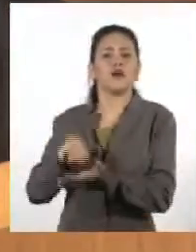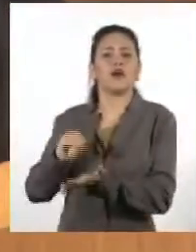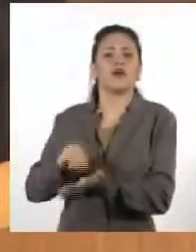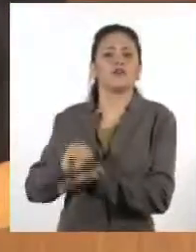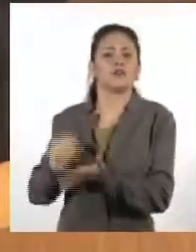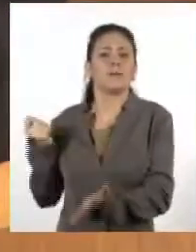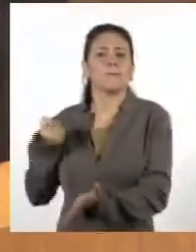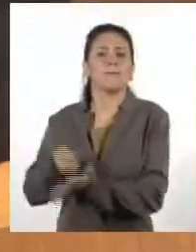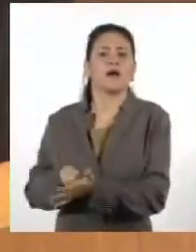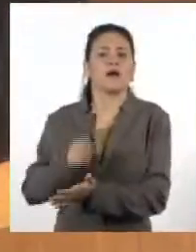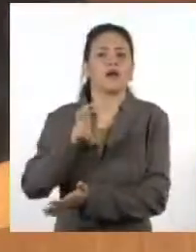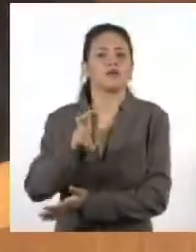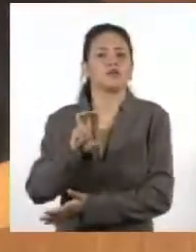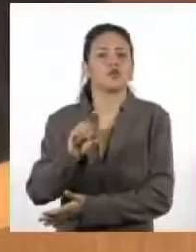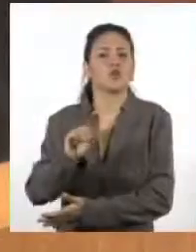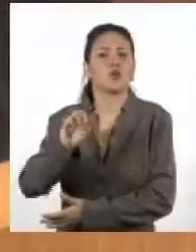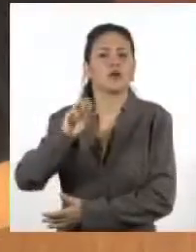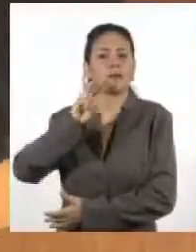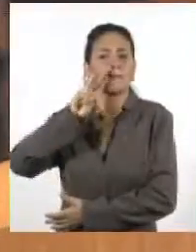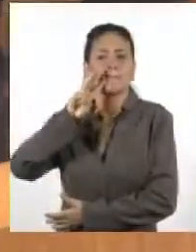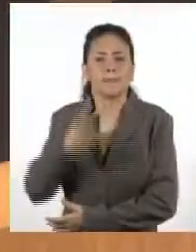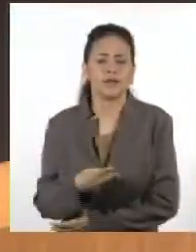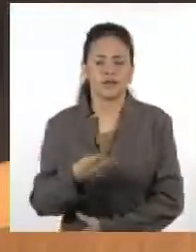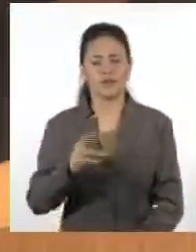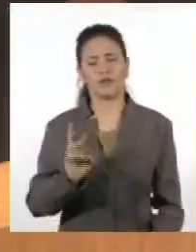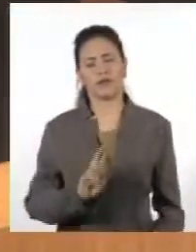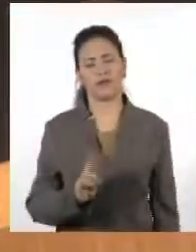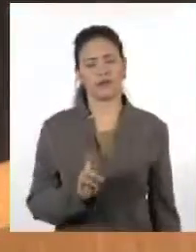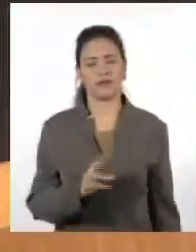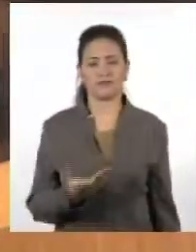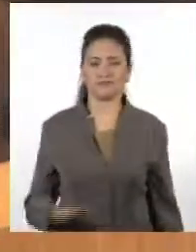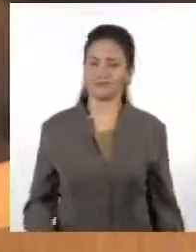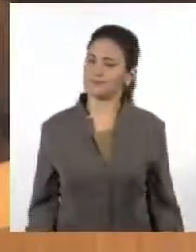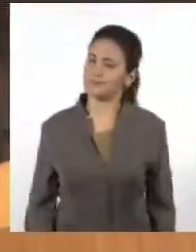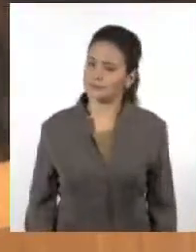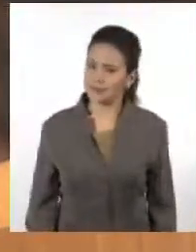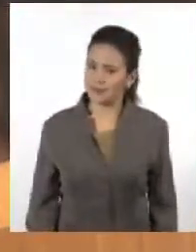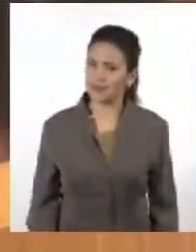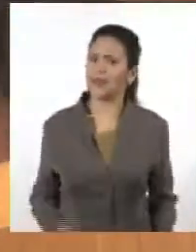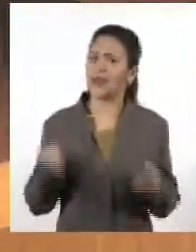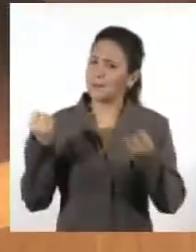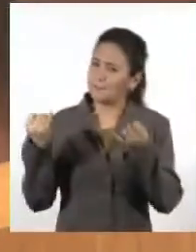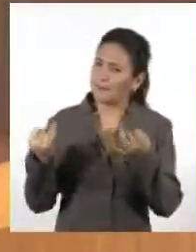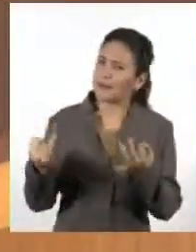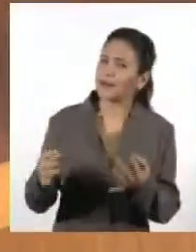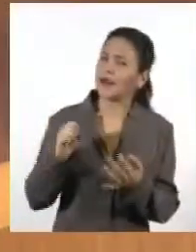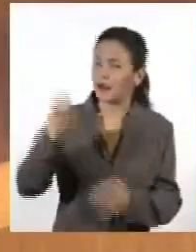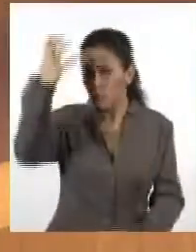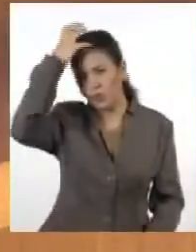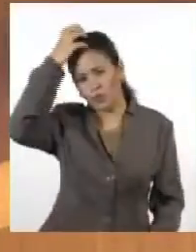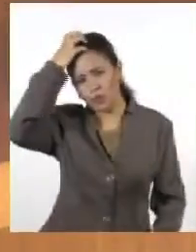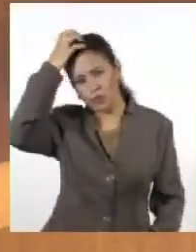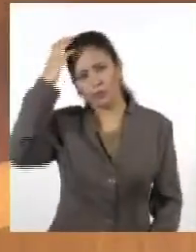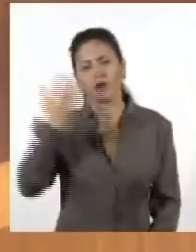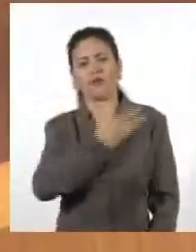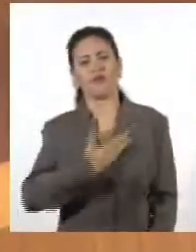de dívida do governo passado já está de saco cheio com gelo aumenta mais